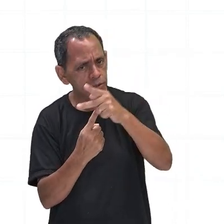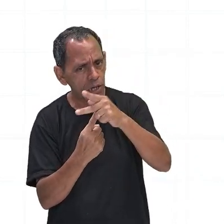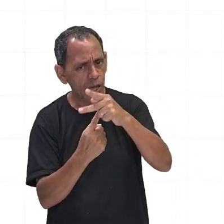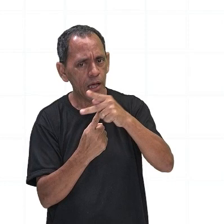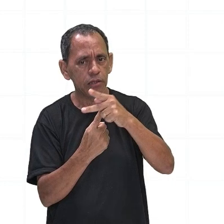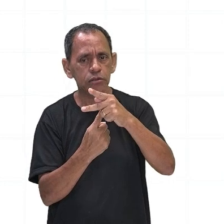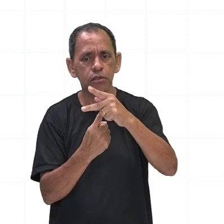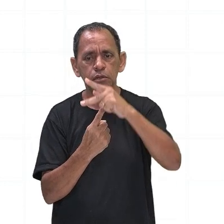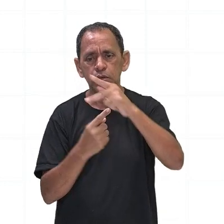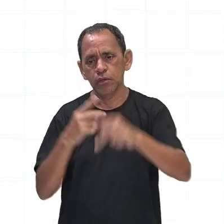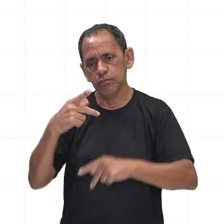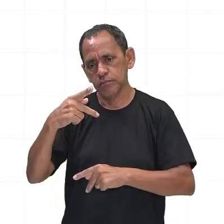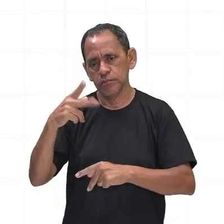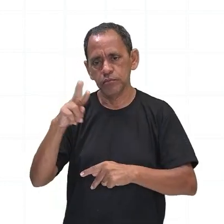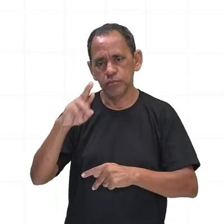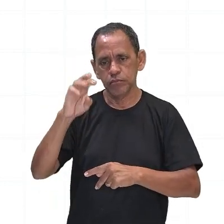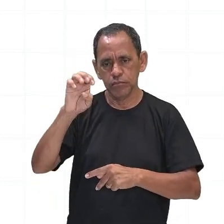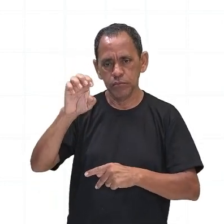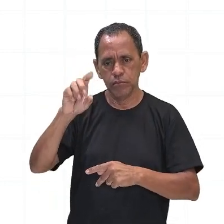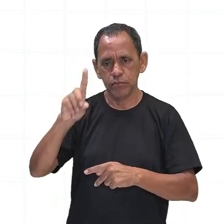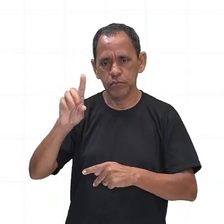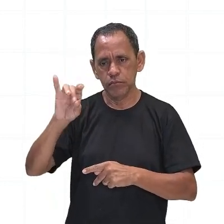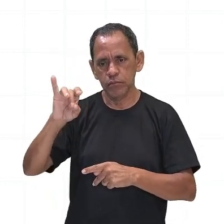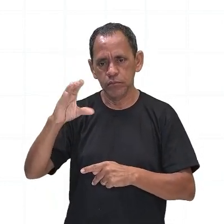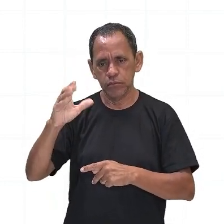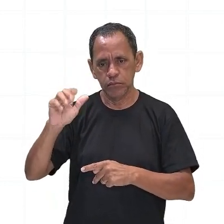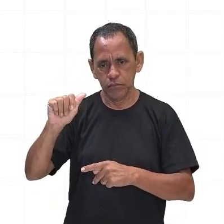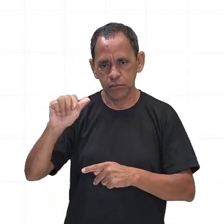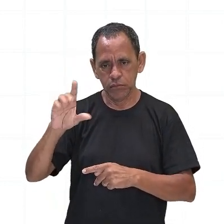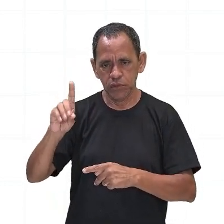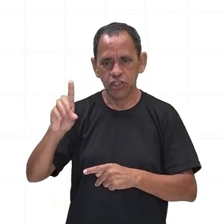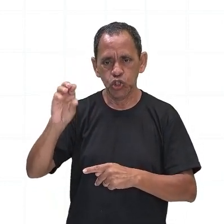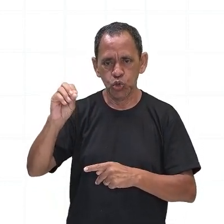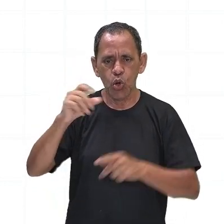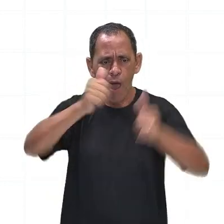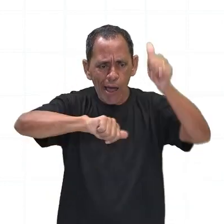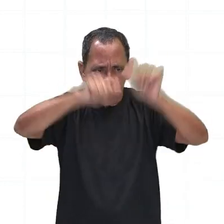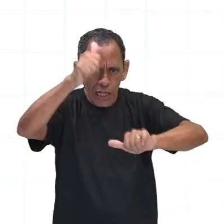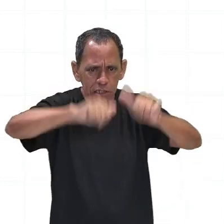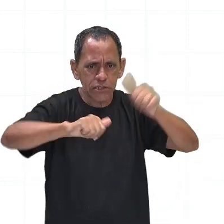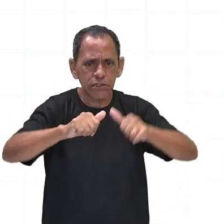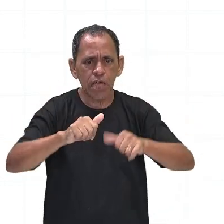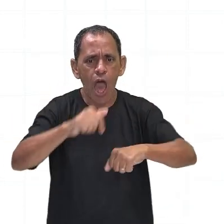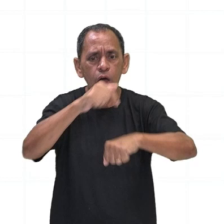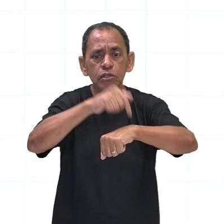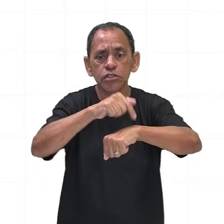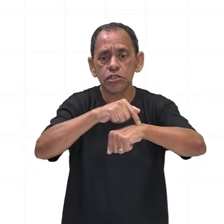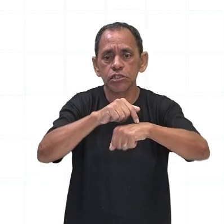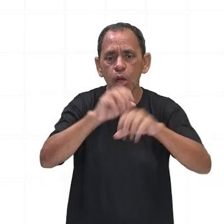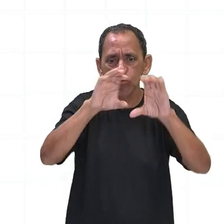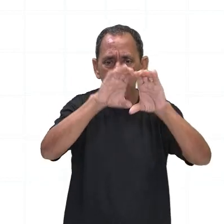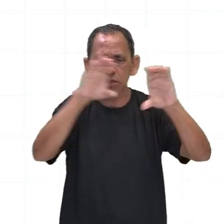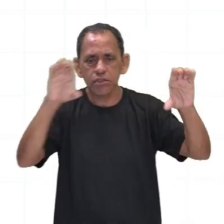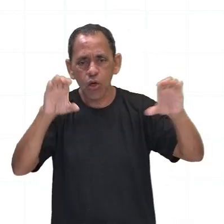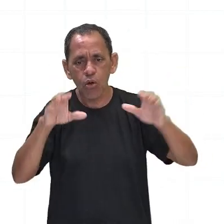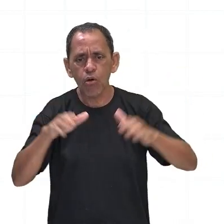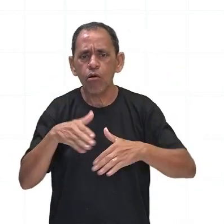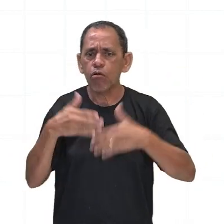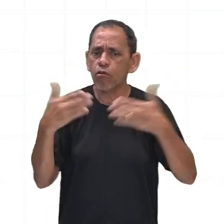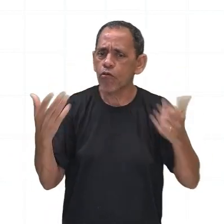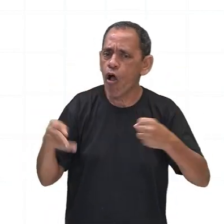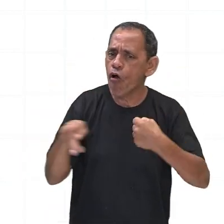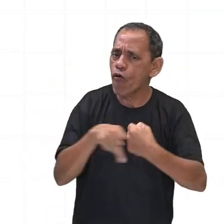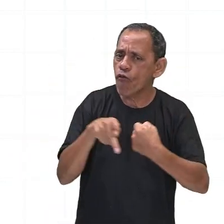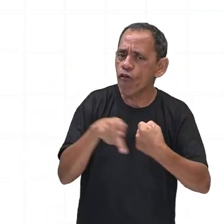que verificar o verbo da oração, analisar qual é a palavra, ou seja, qual é o verbo da oração?